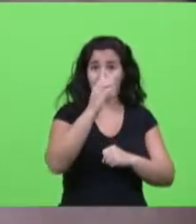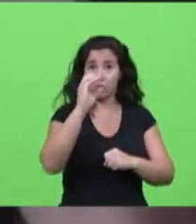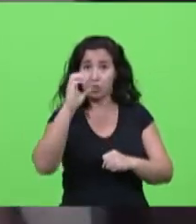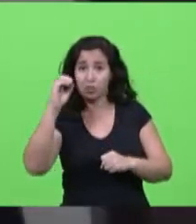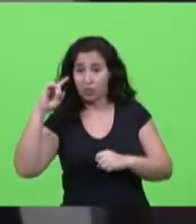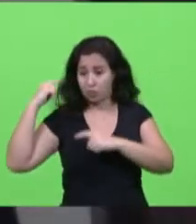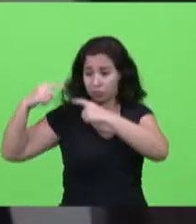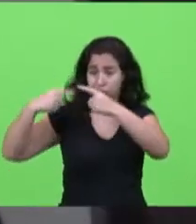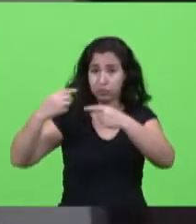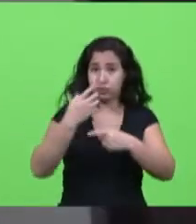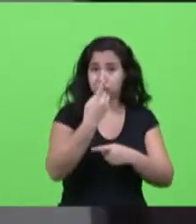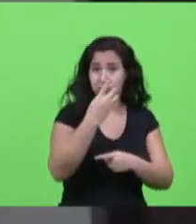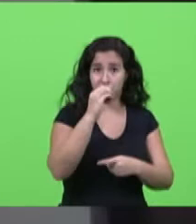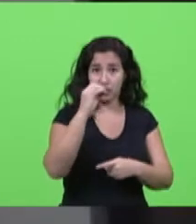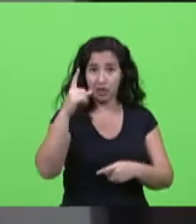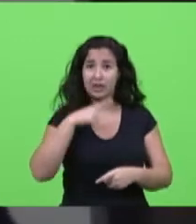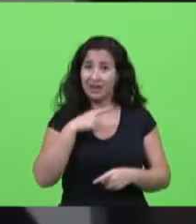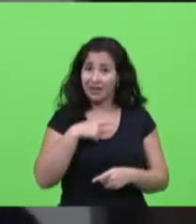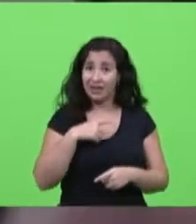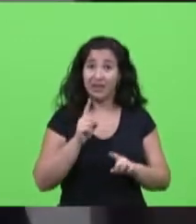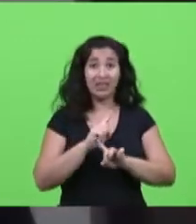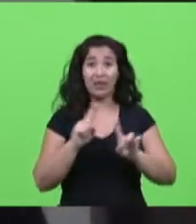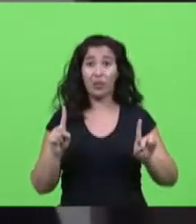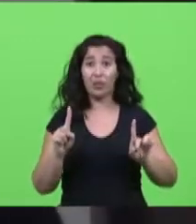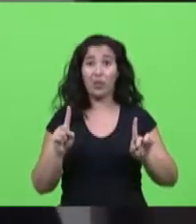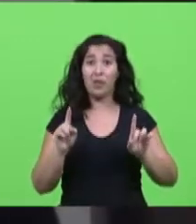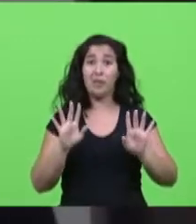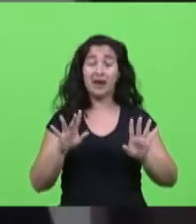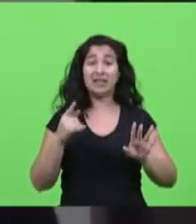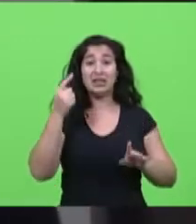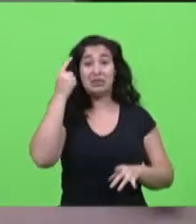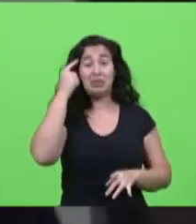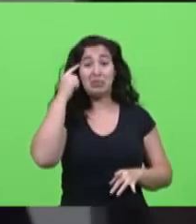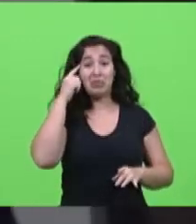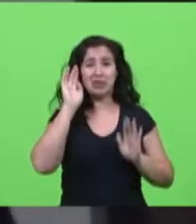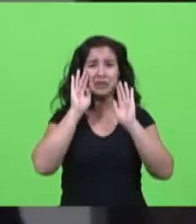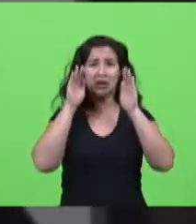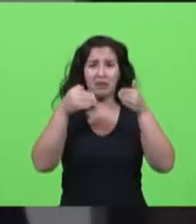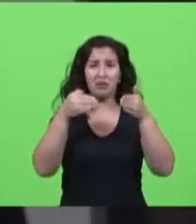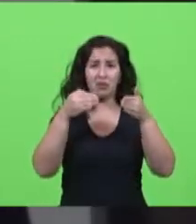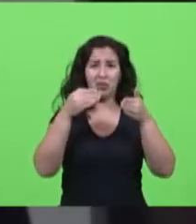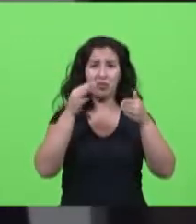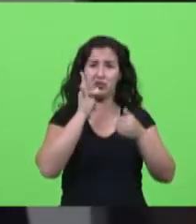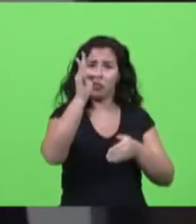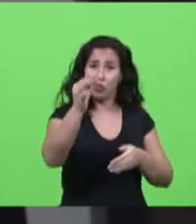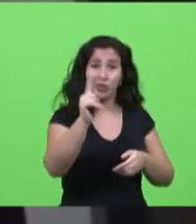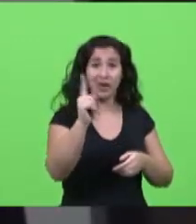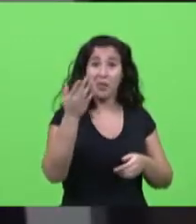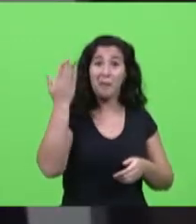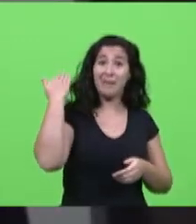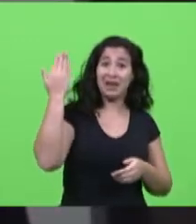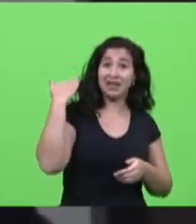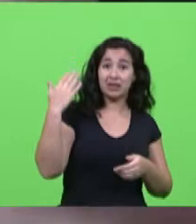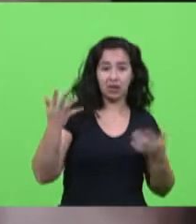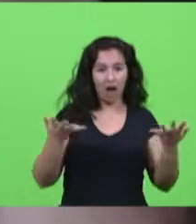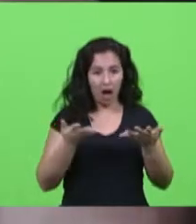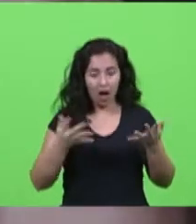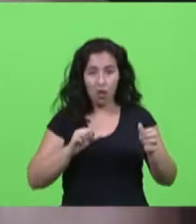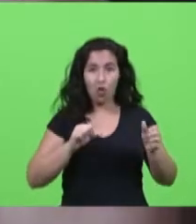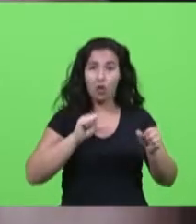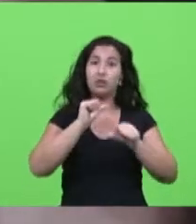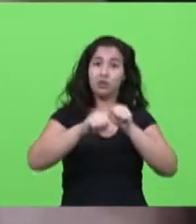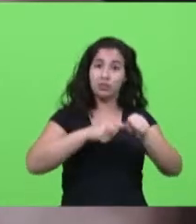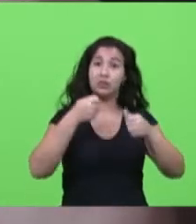Então, o nosso foco, a nossa solução é com problemas do passado. As coisas vão mudar a partir desse instante.